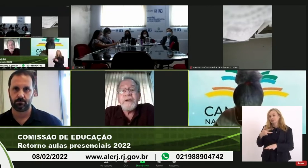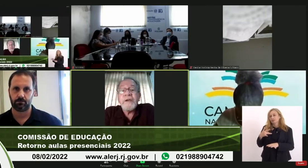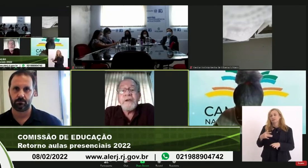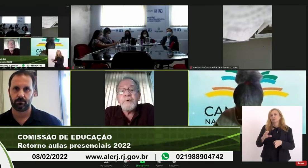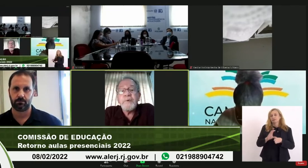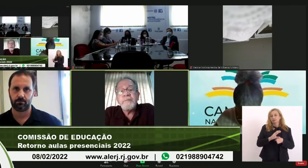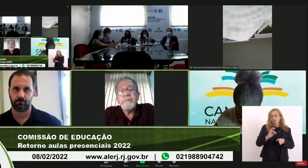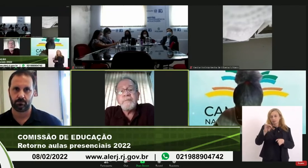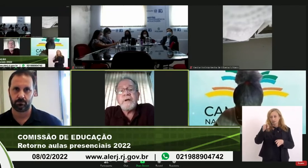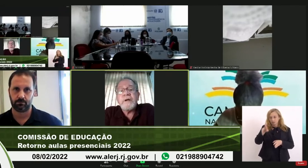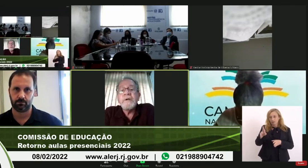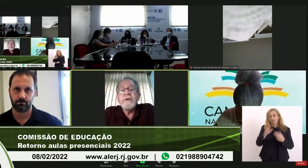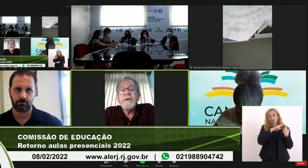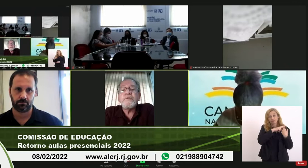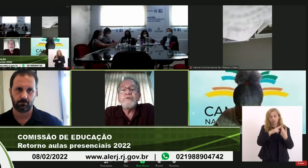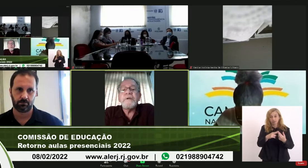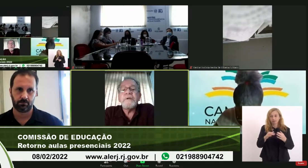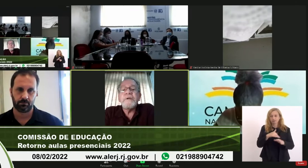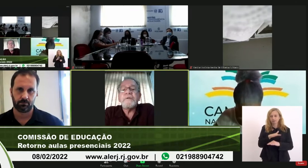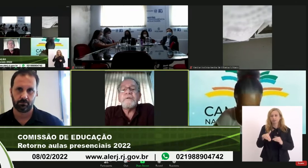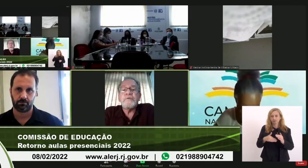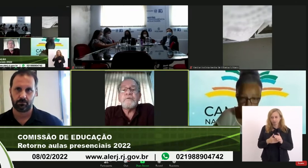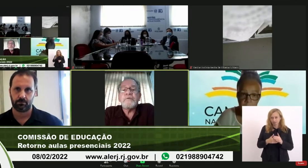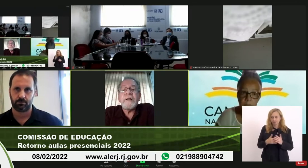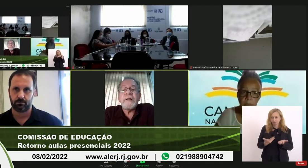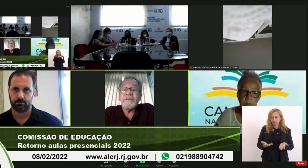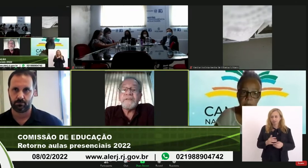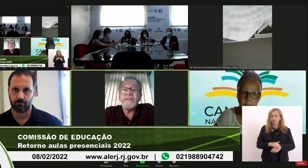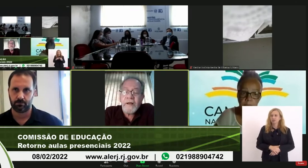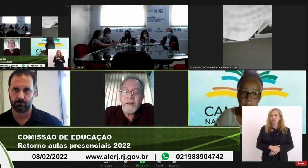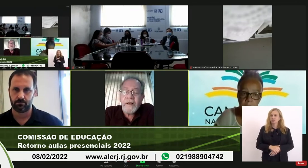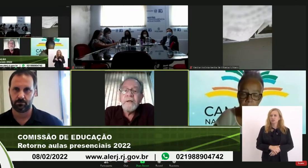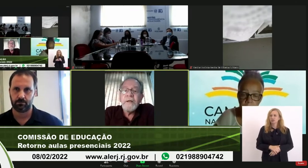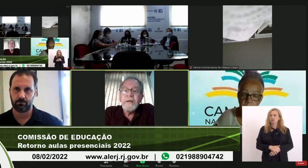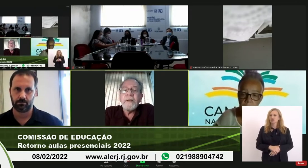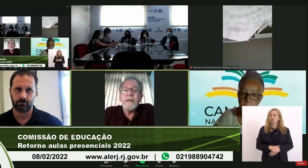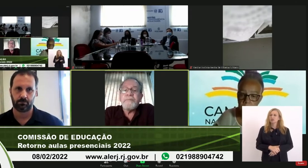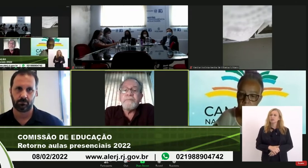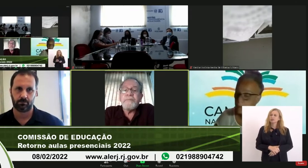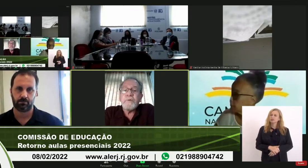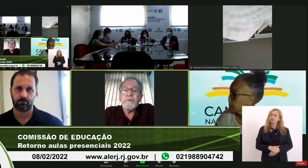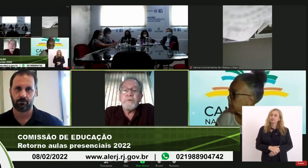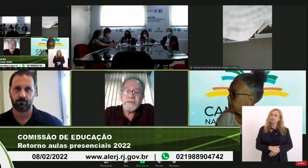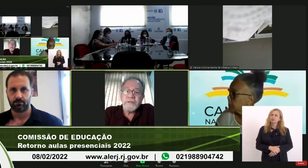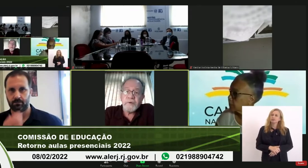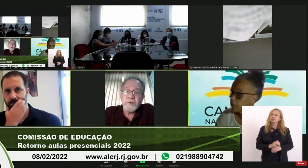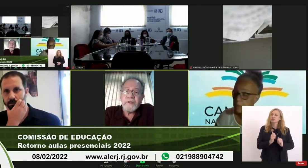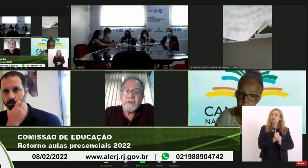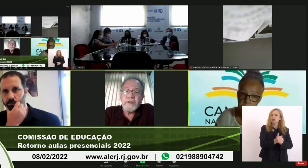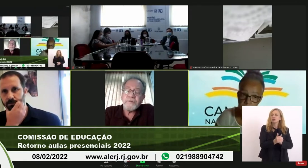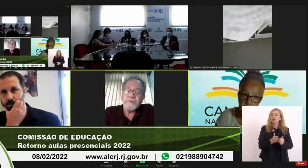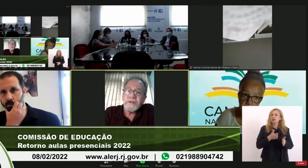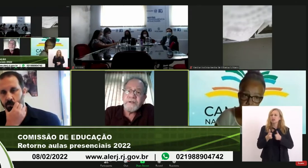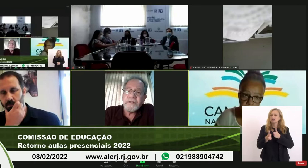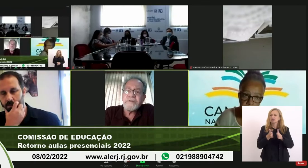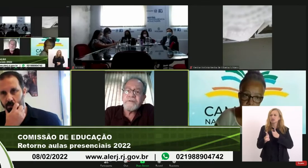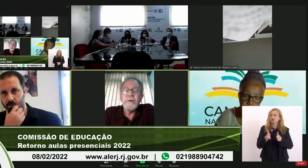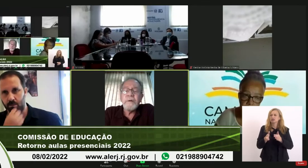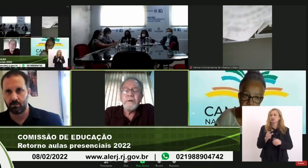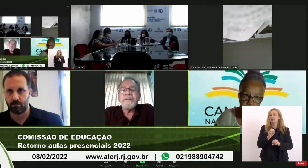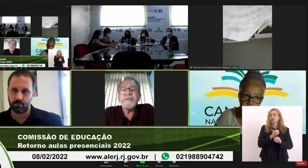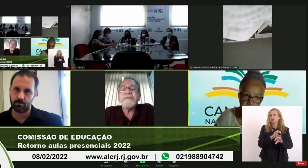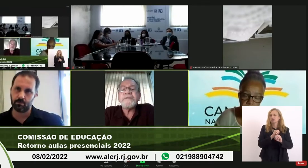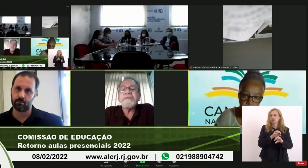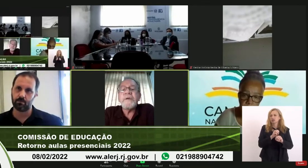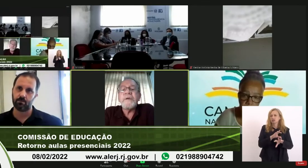uma responsabilidade dos conselhos tutelares zelar pelo acesso à educação das crianças, mas